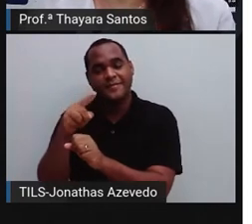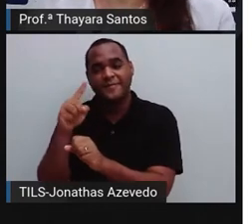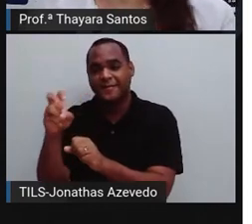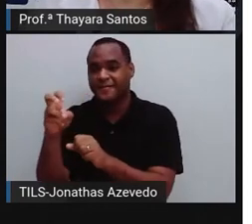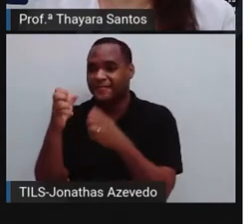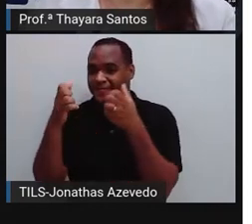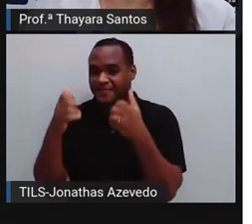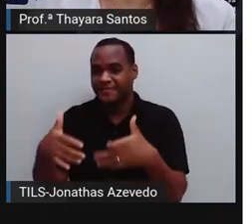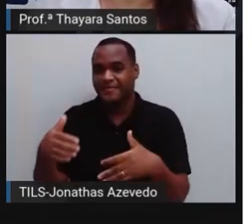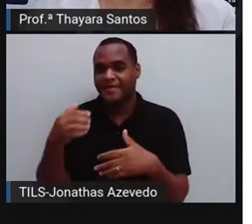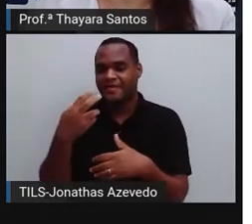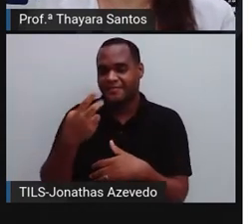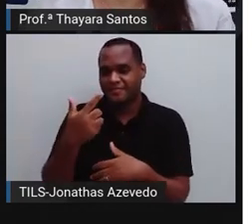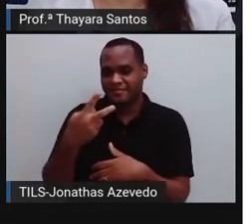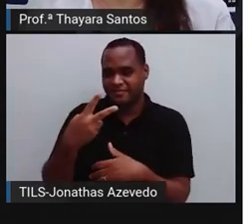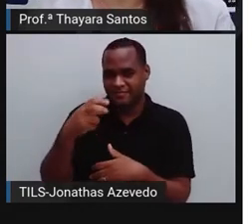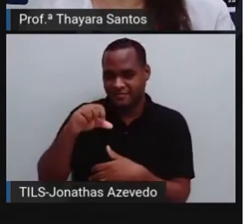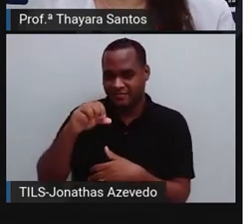273,15. Deu